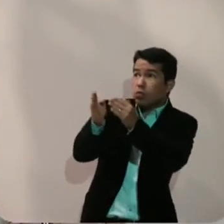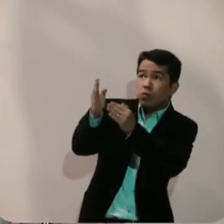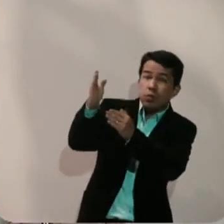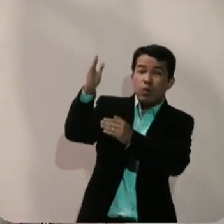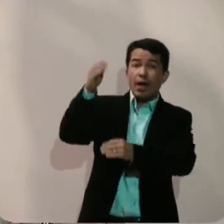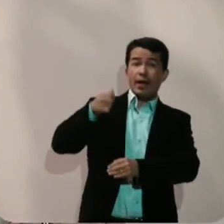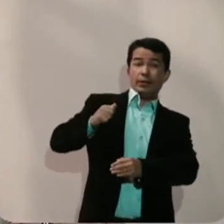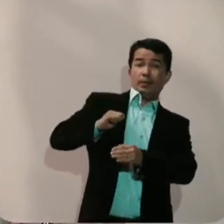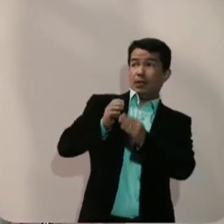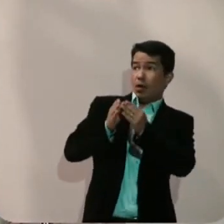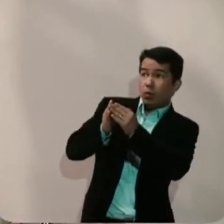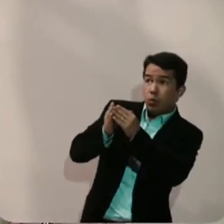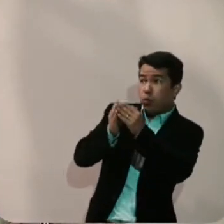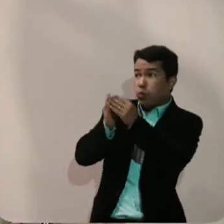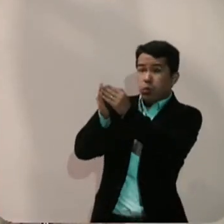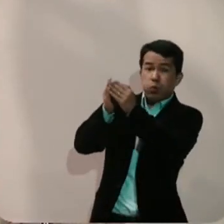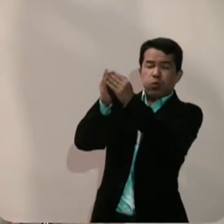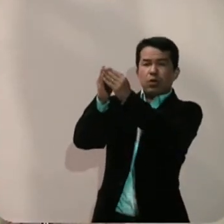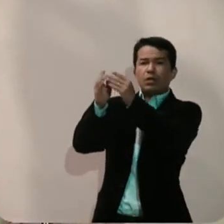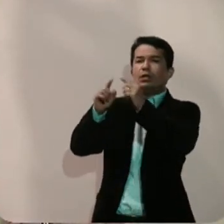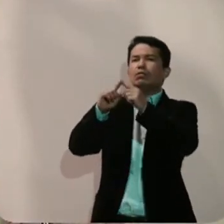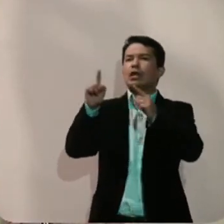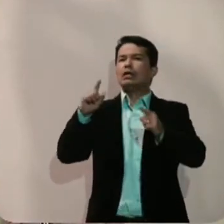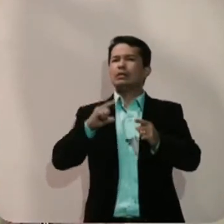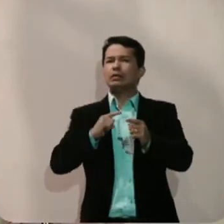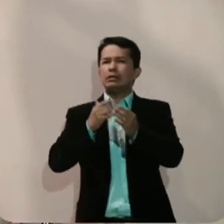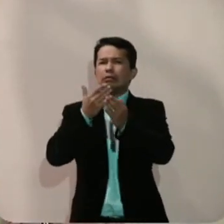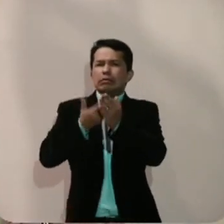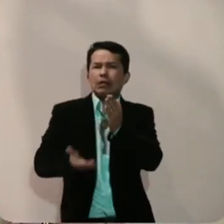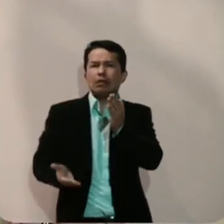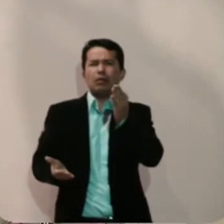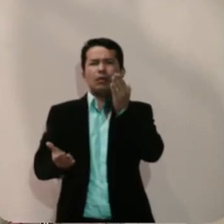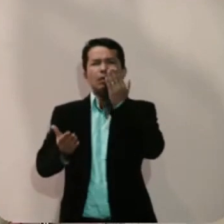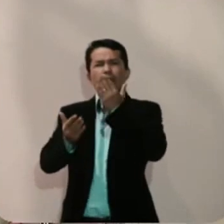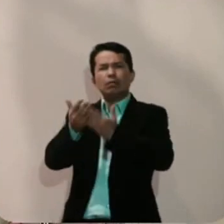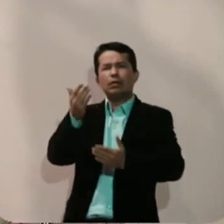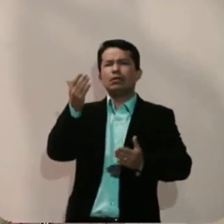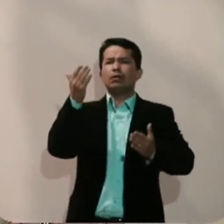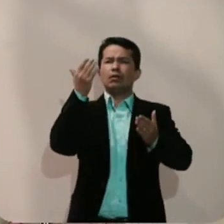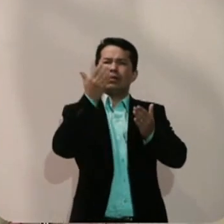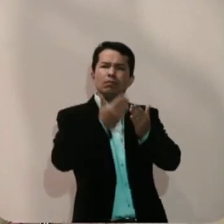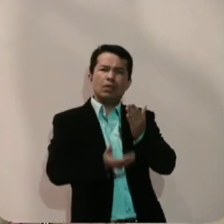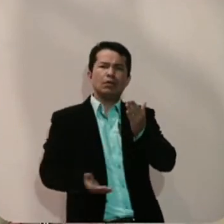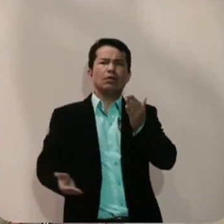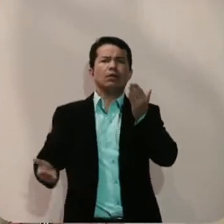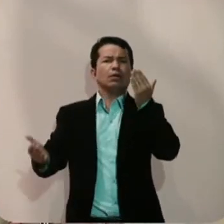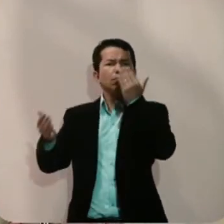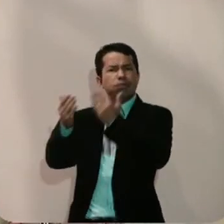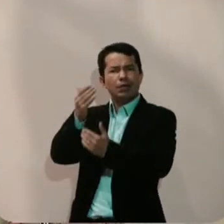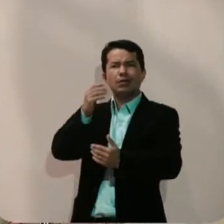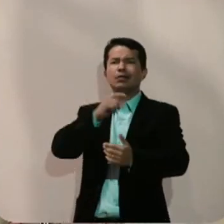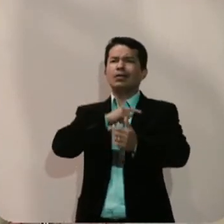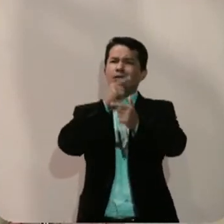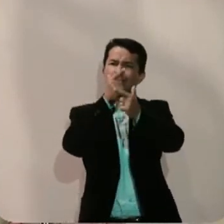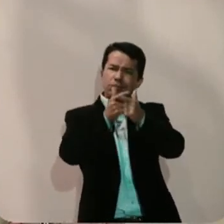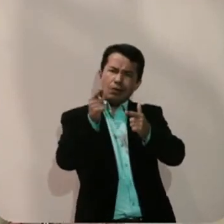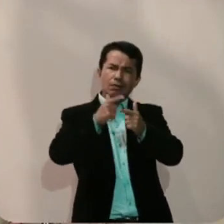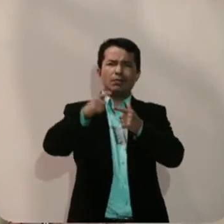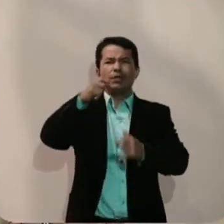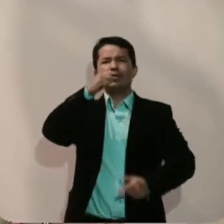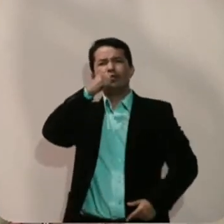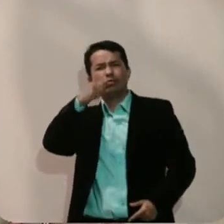de fuga foi um tempo de derrota, de desgraça, de problema, de perda na vida de